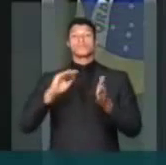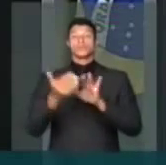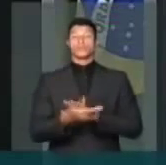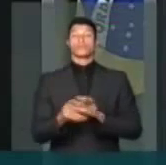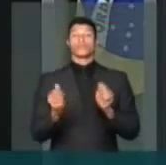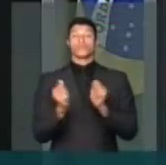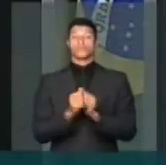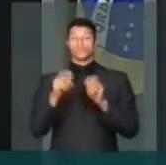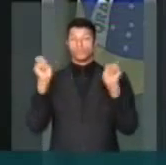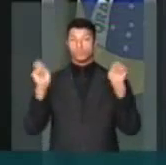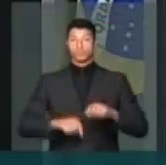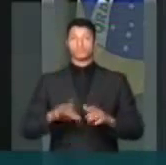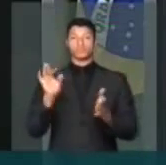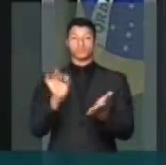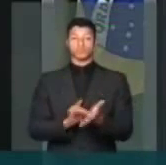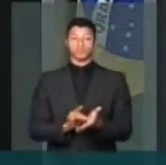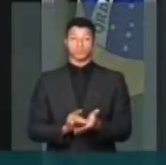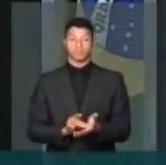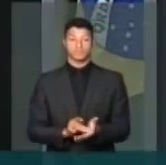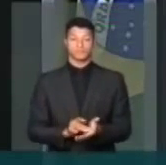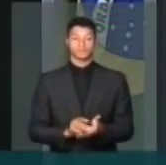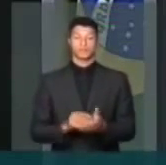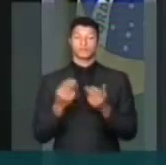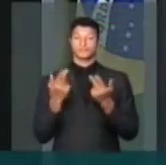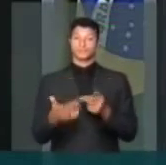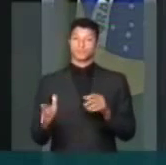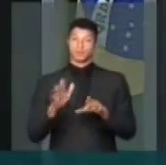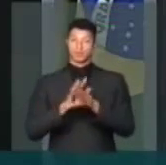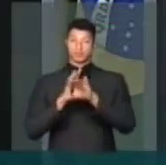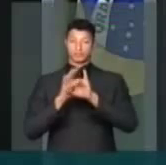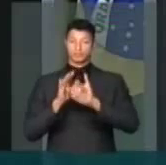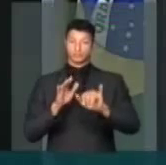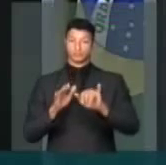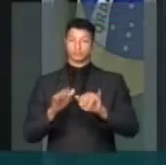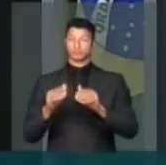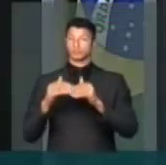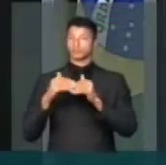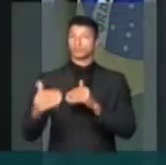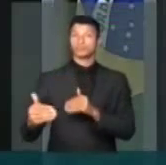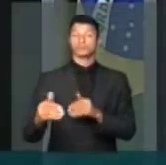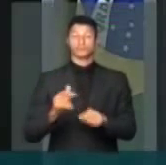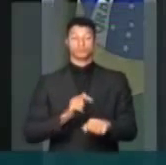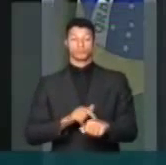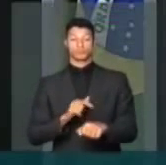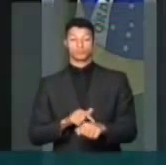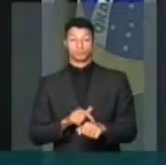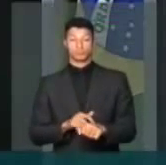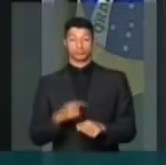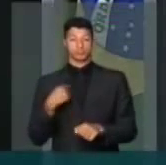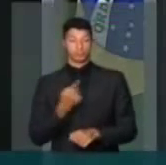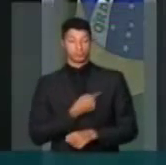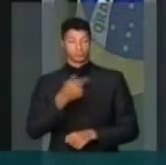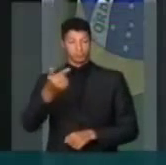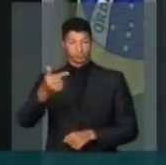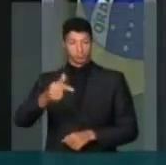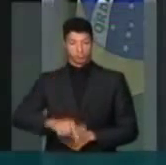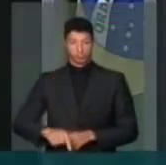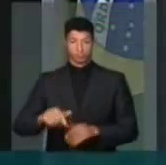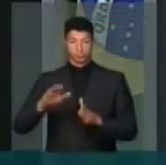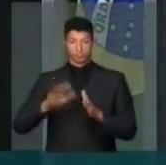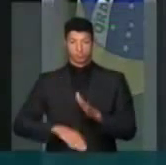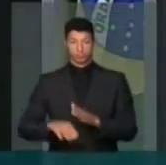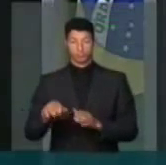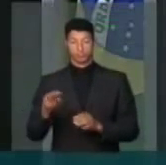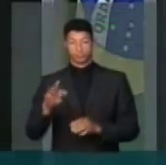torná-la como definitiva, como lei. Passado esse momento, novamente